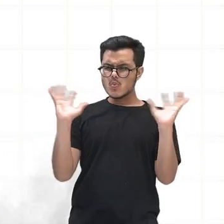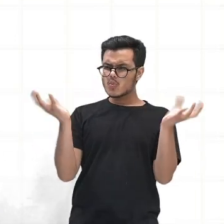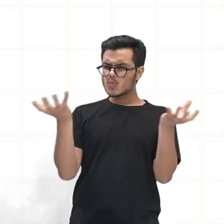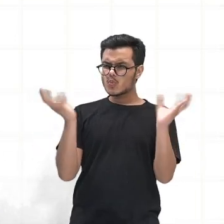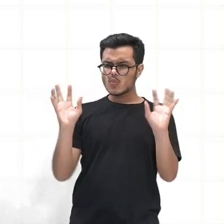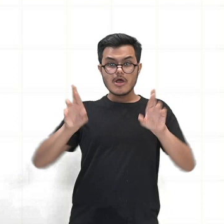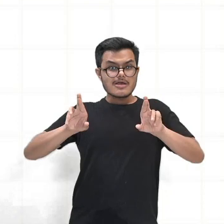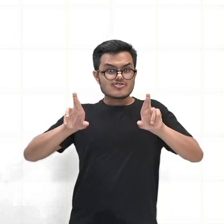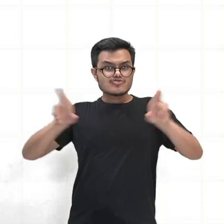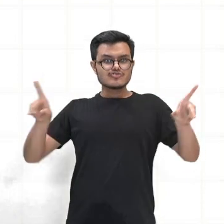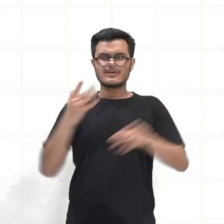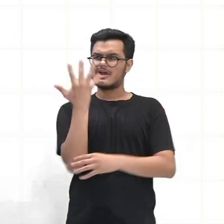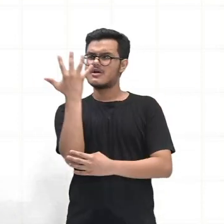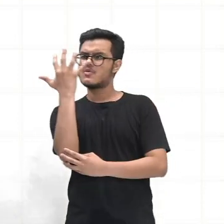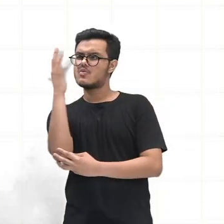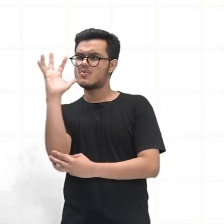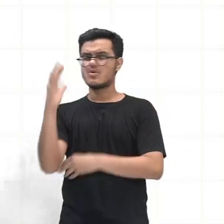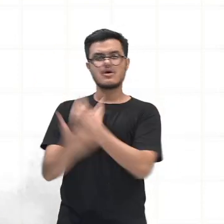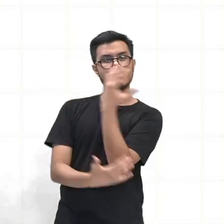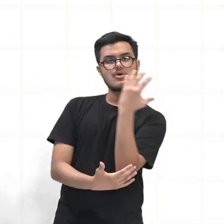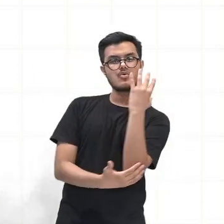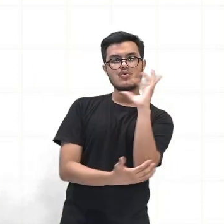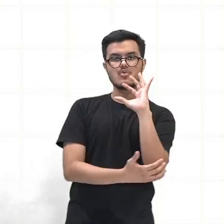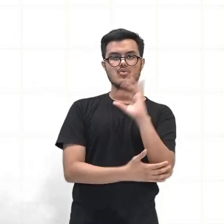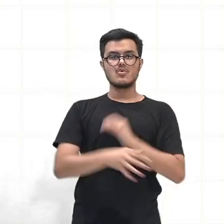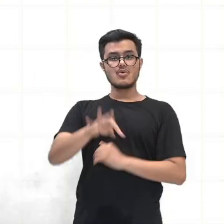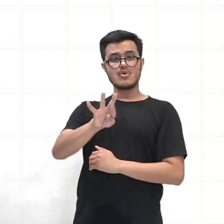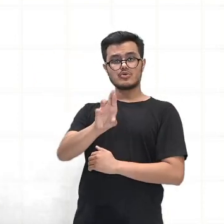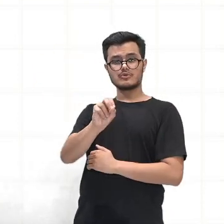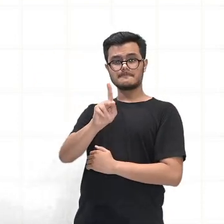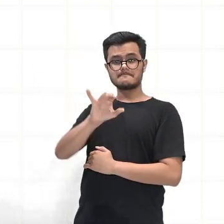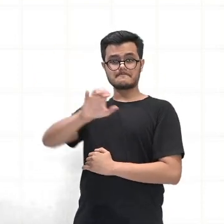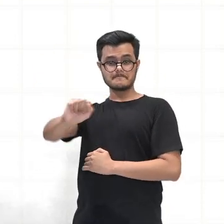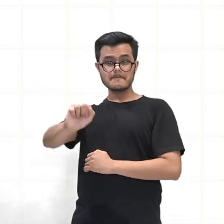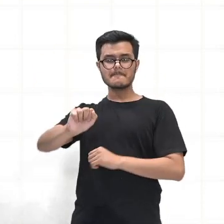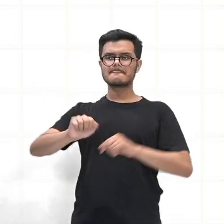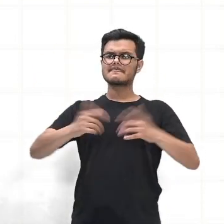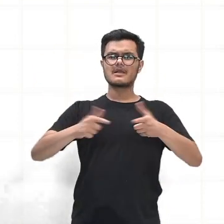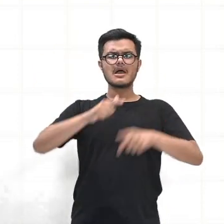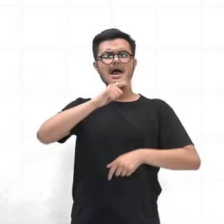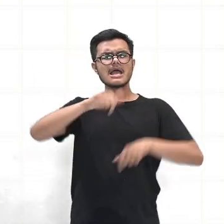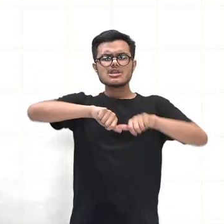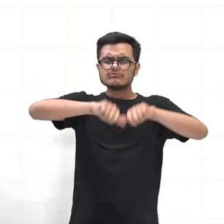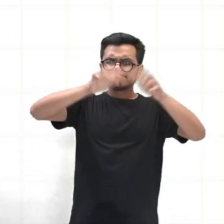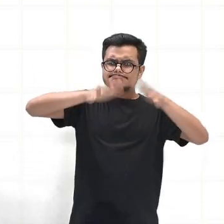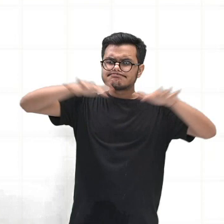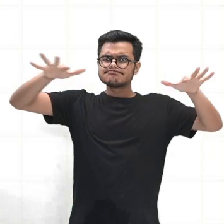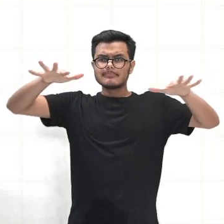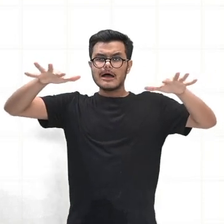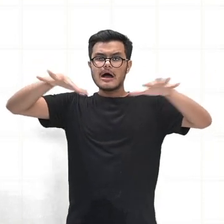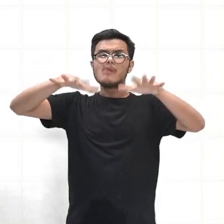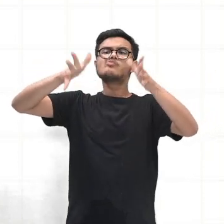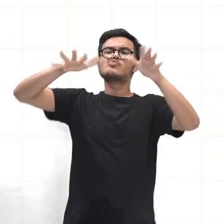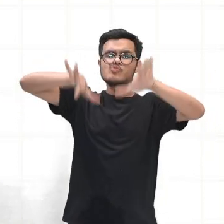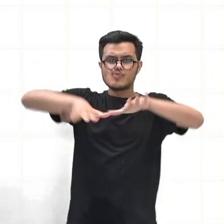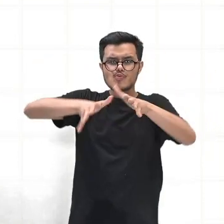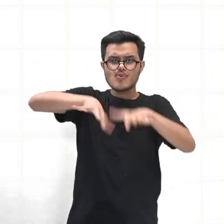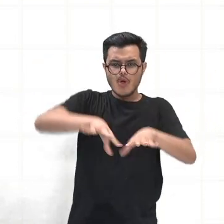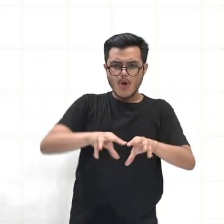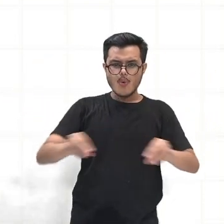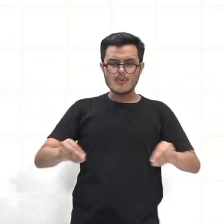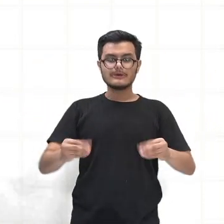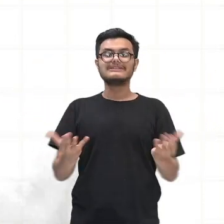a floresta tropical tem, a alta e a baixa dos rios, enfim. Conseguiam se organizar e se adaptar